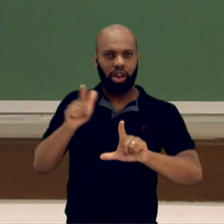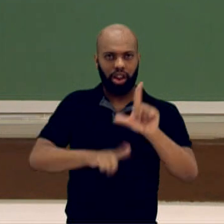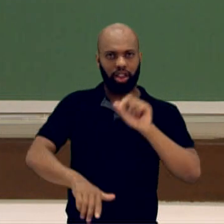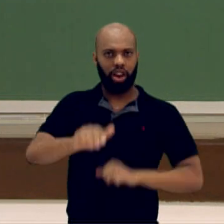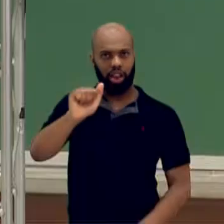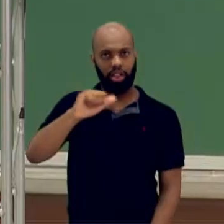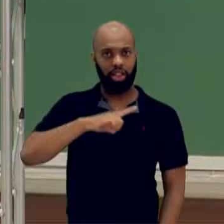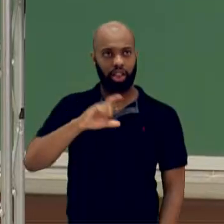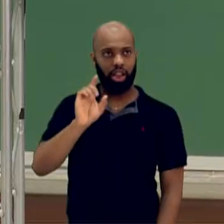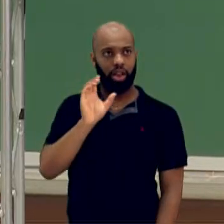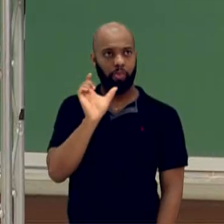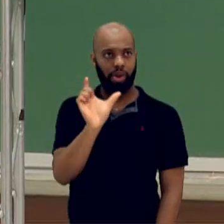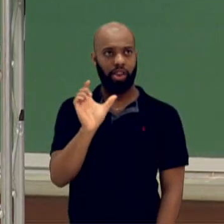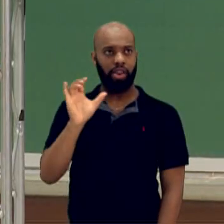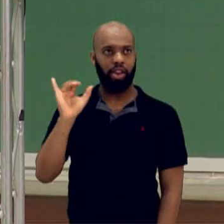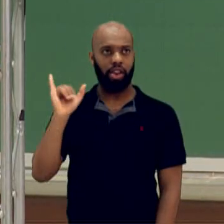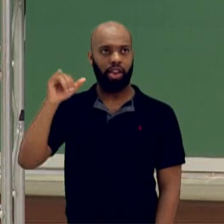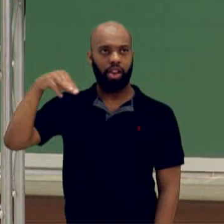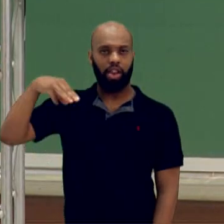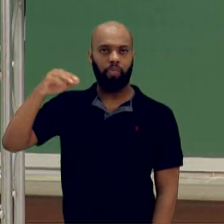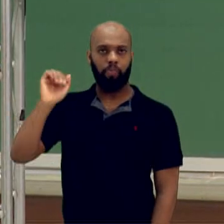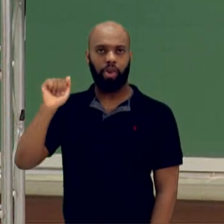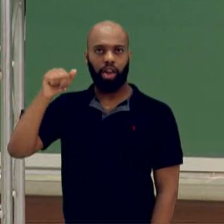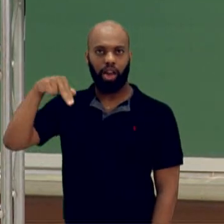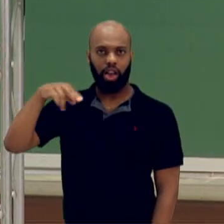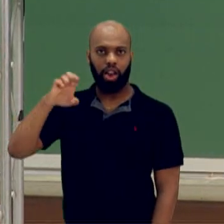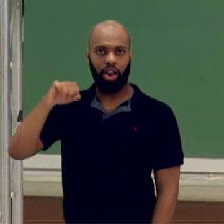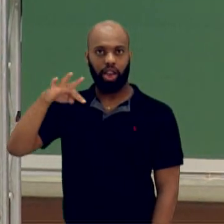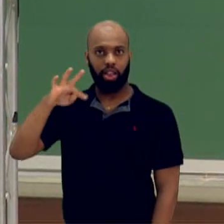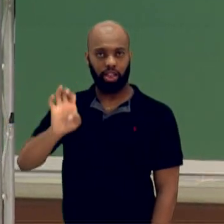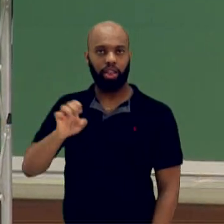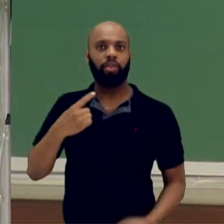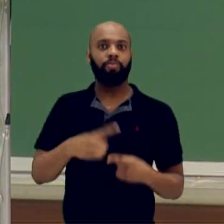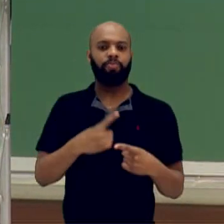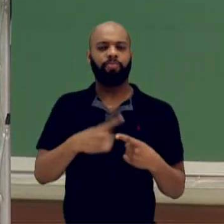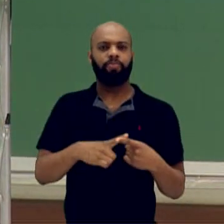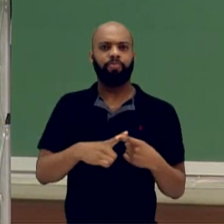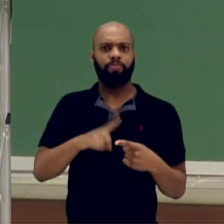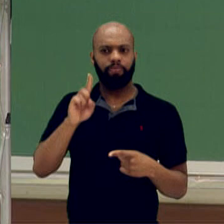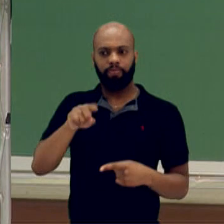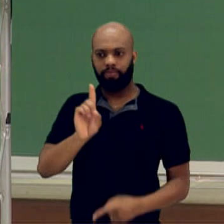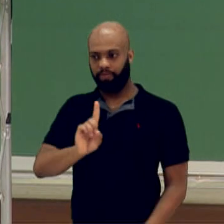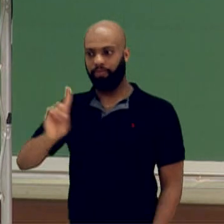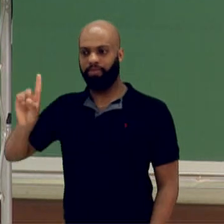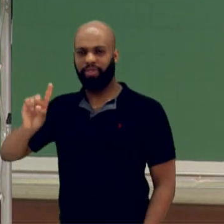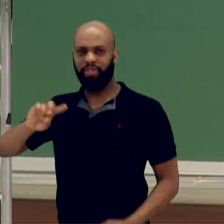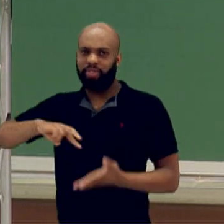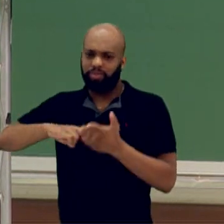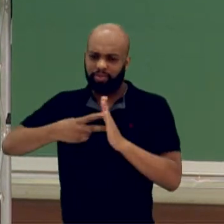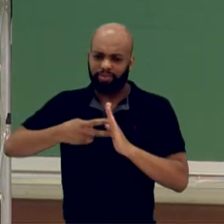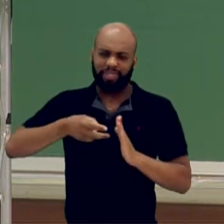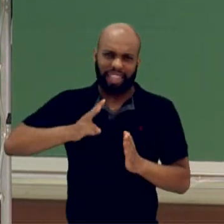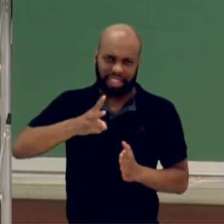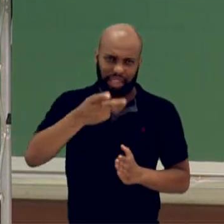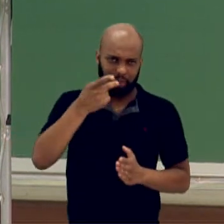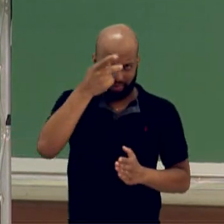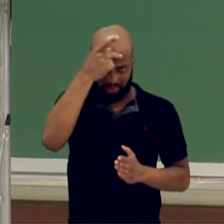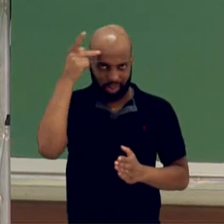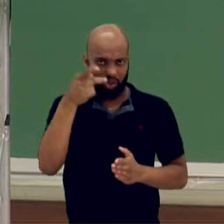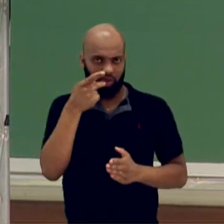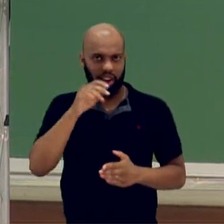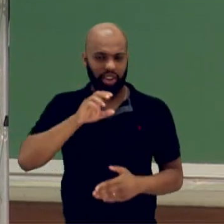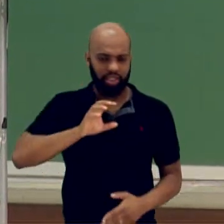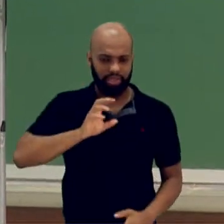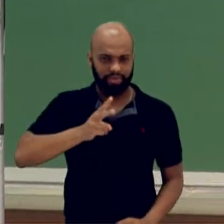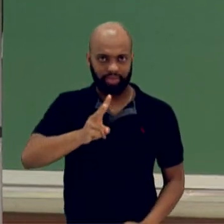a palavra imanente, né? Geralmente a gente coloca Deus como uma coisa transcendente, ou seja, aquilo que transcende, aquilo